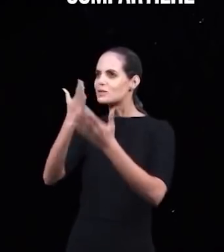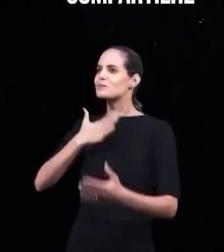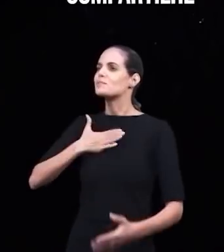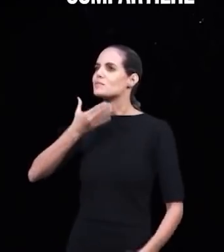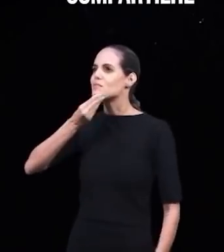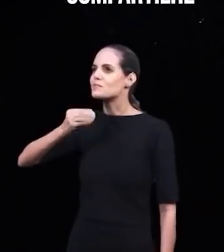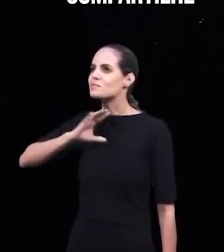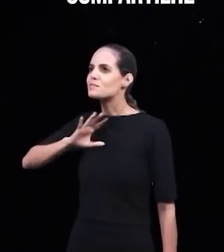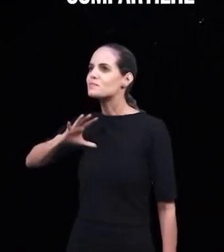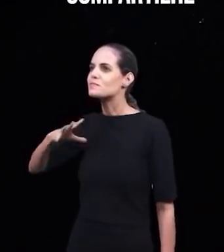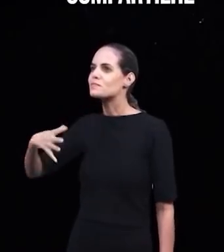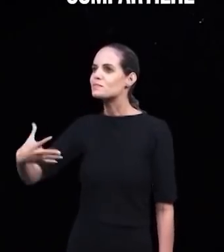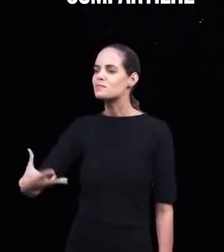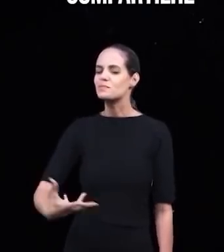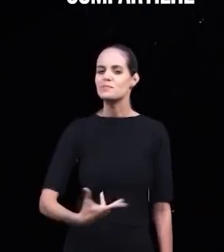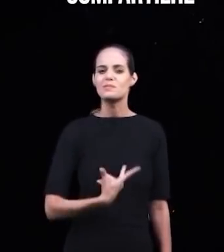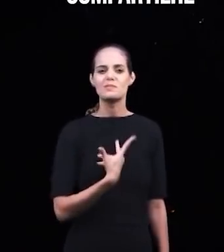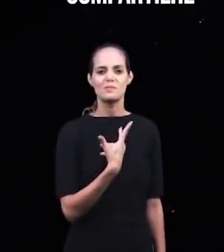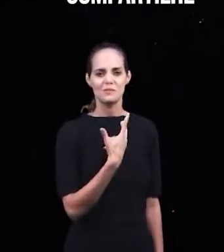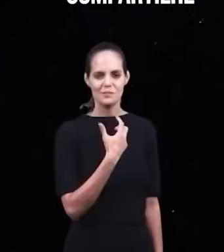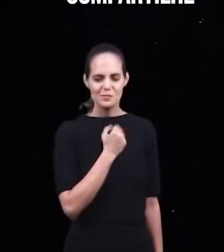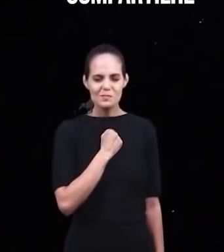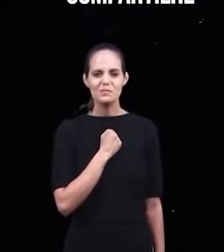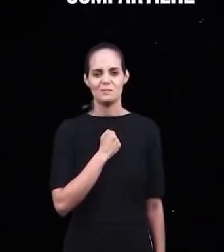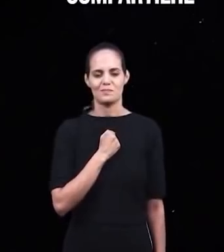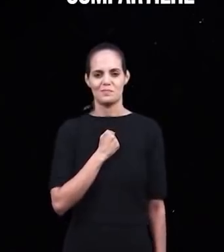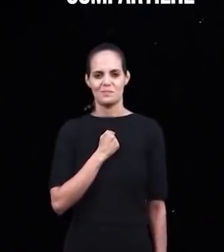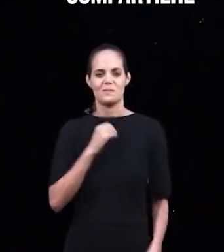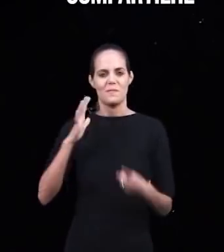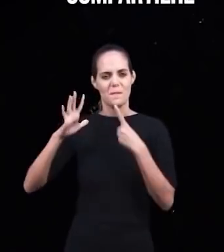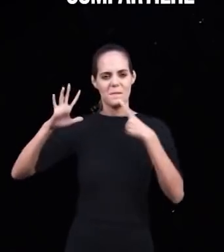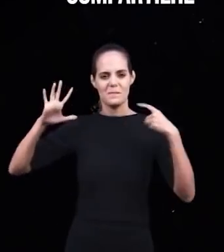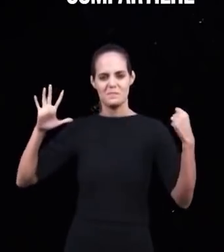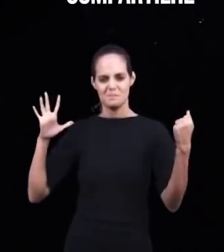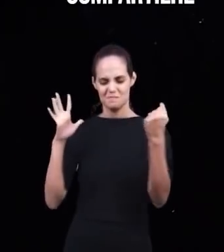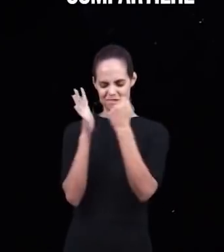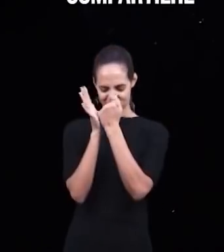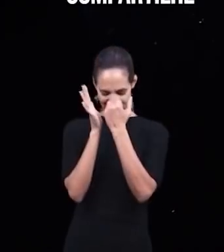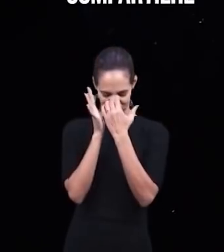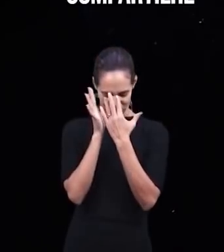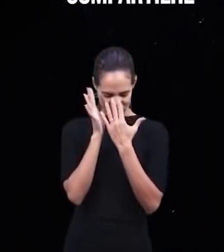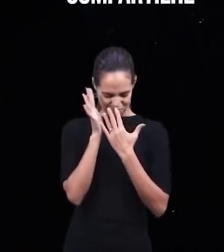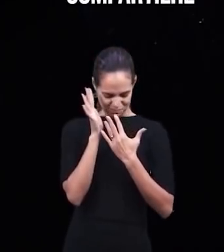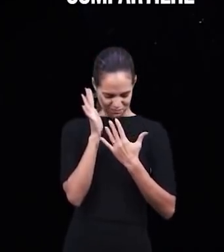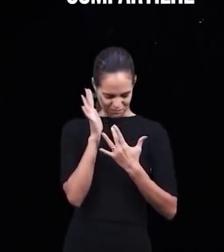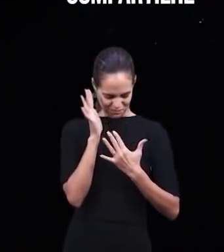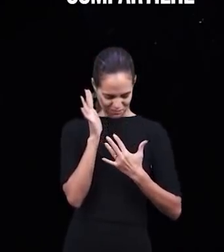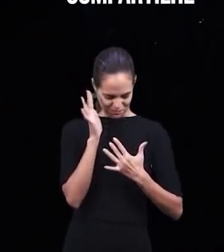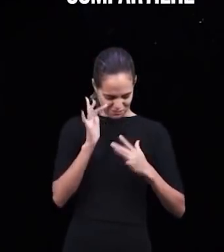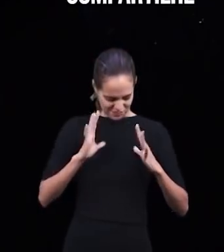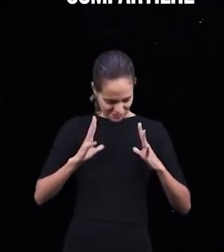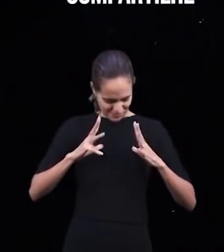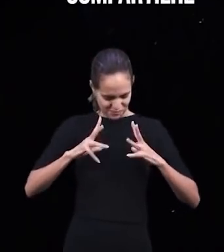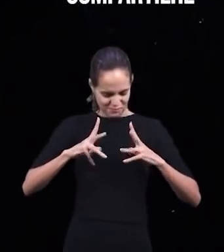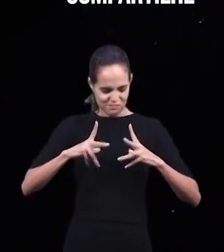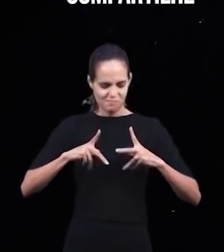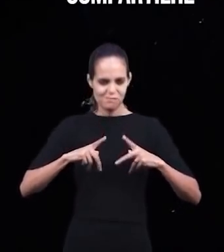meu Salvador. Já me lavou teu sangue